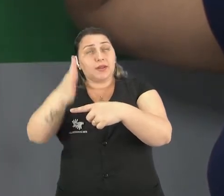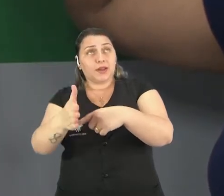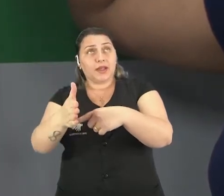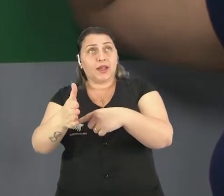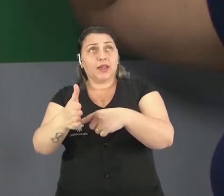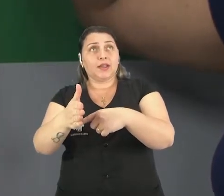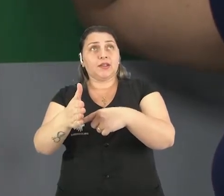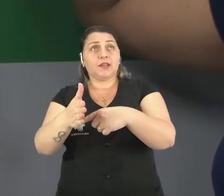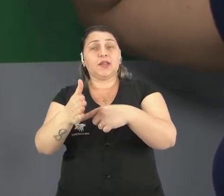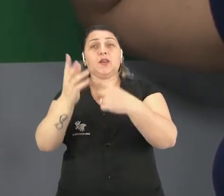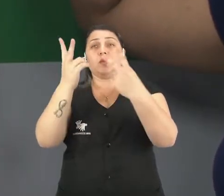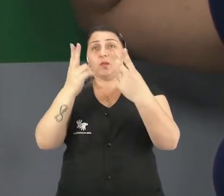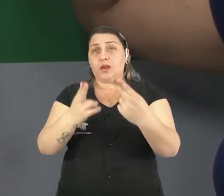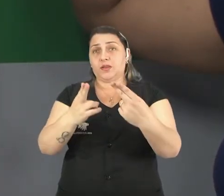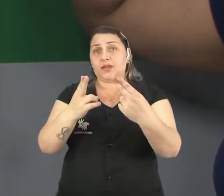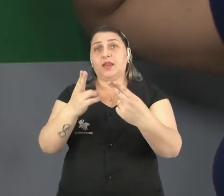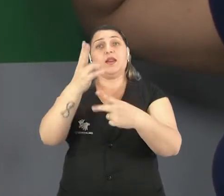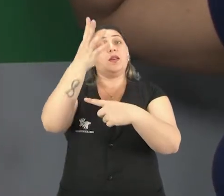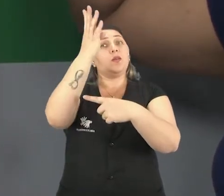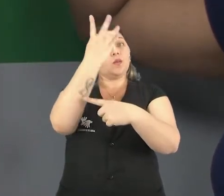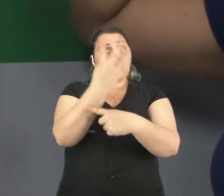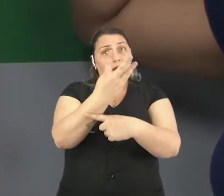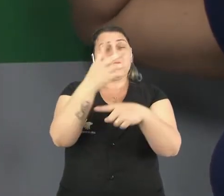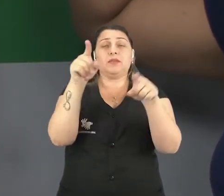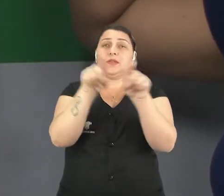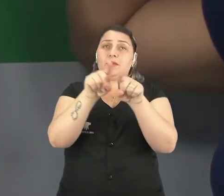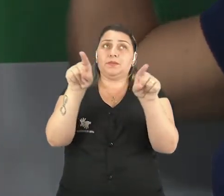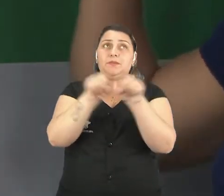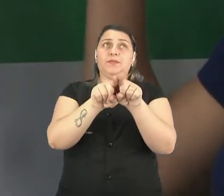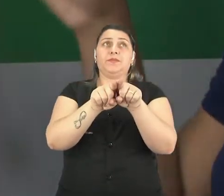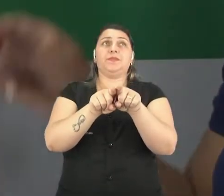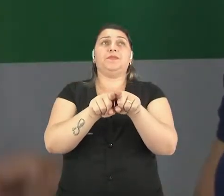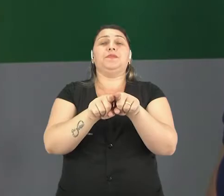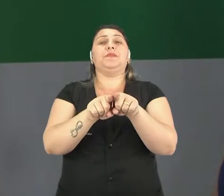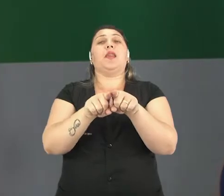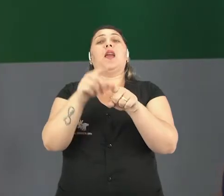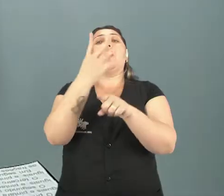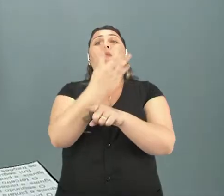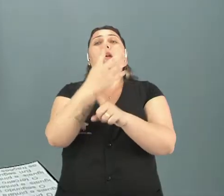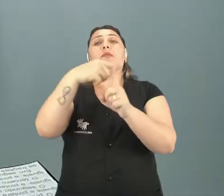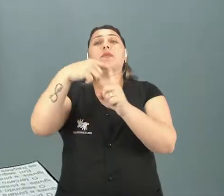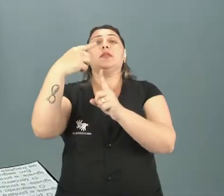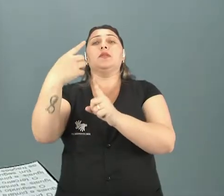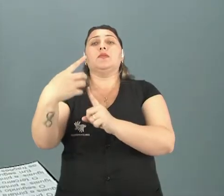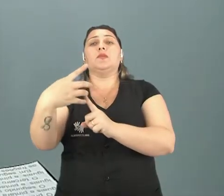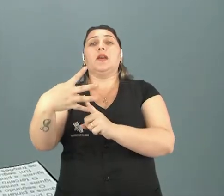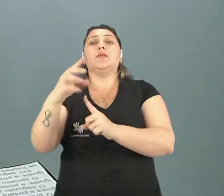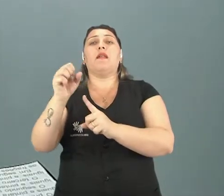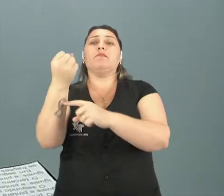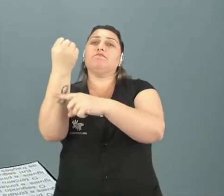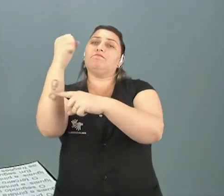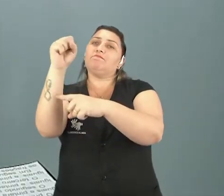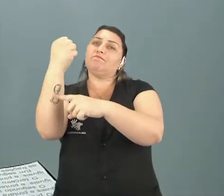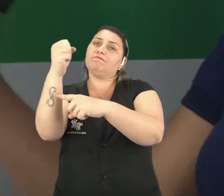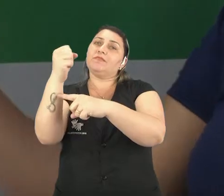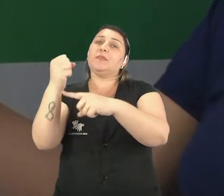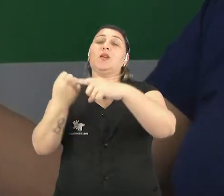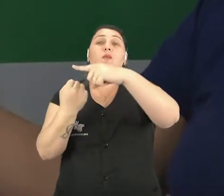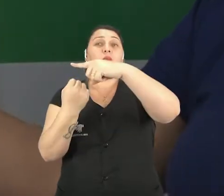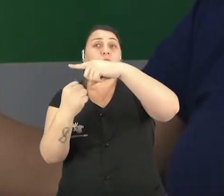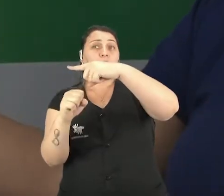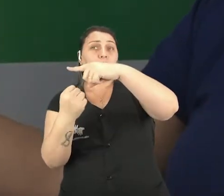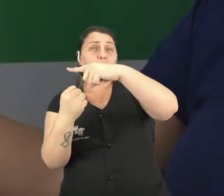for dividida em partes iguais, só pode ser 4. 4 mais 4 é 8. Então, o meu todo